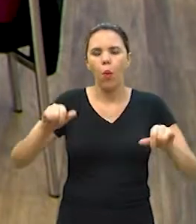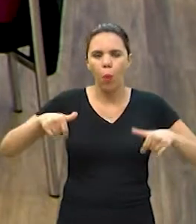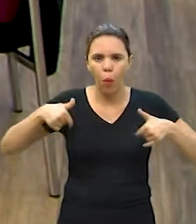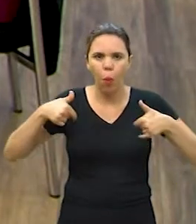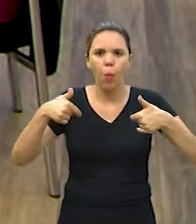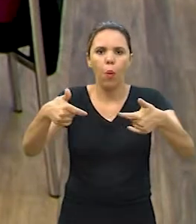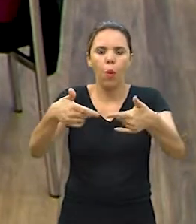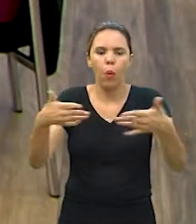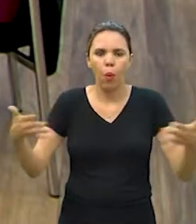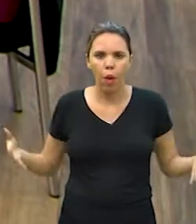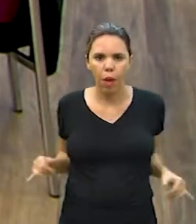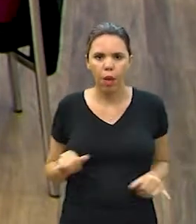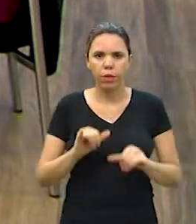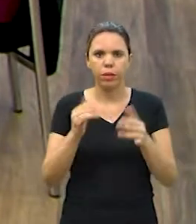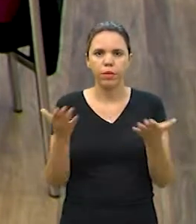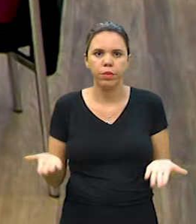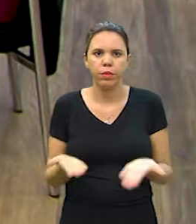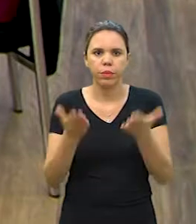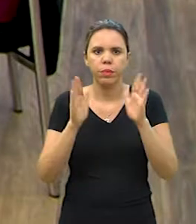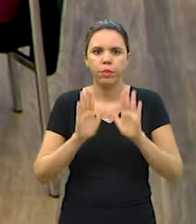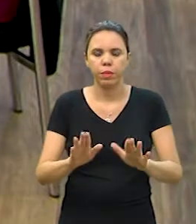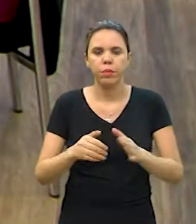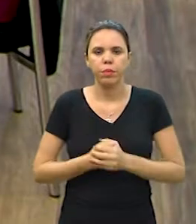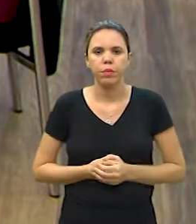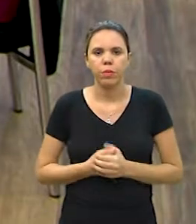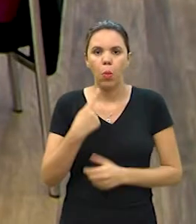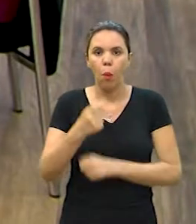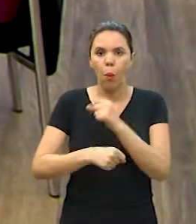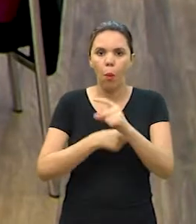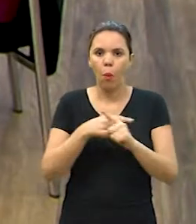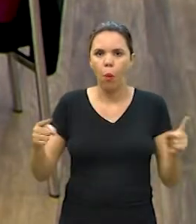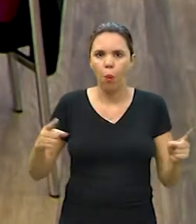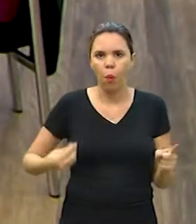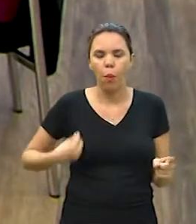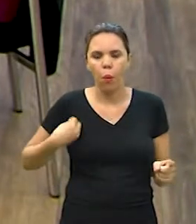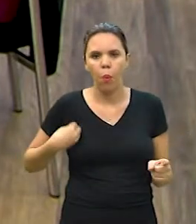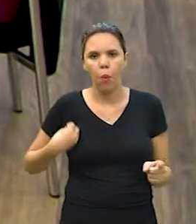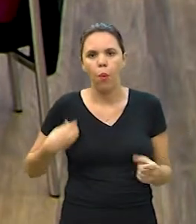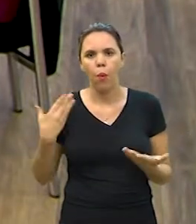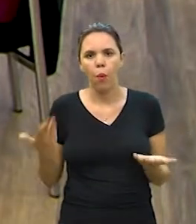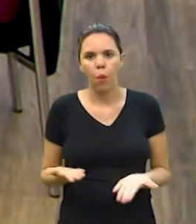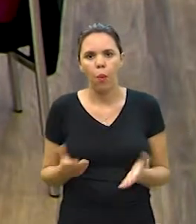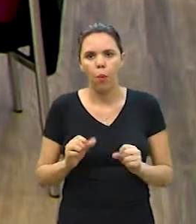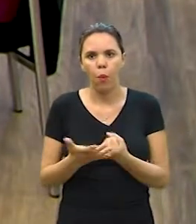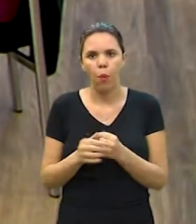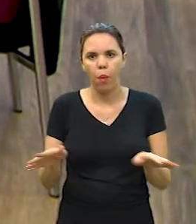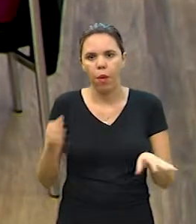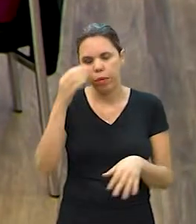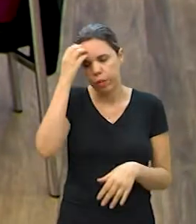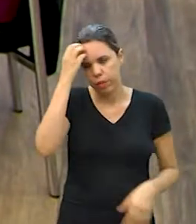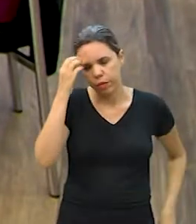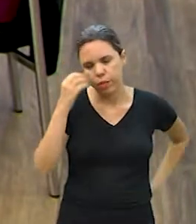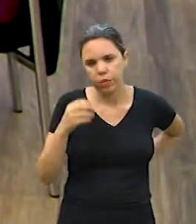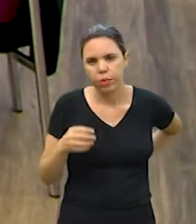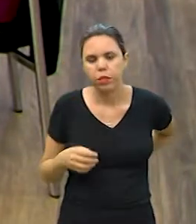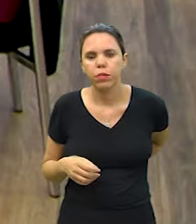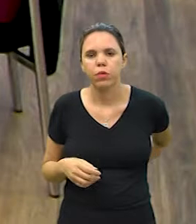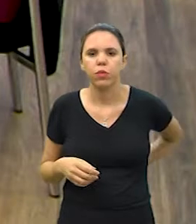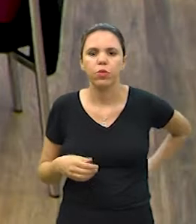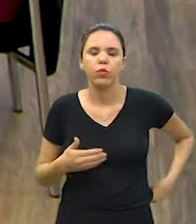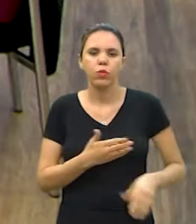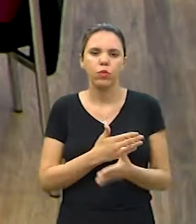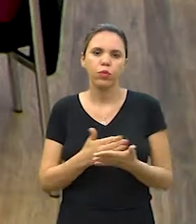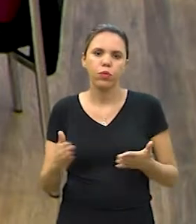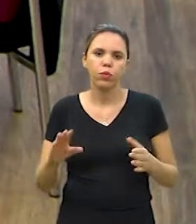muitas ações, de campanhas, mas há 1 ano e meio nós estamos vivendo a pandemia. No começo com